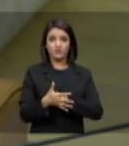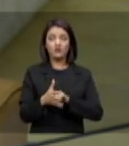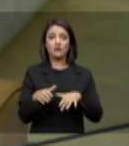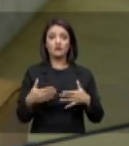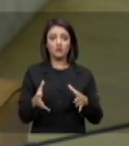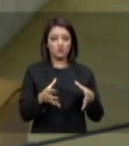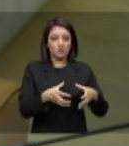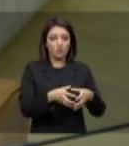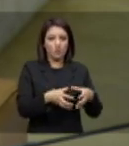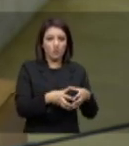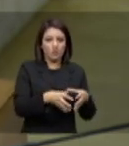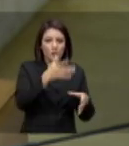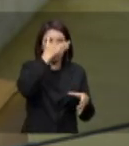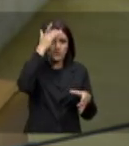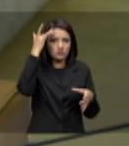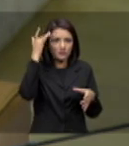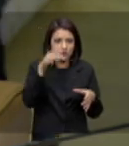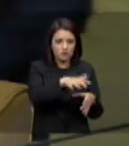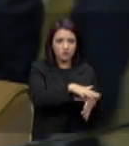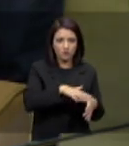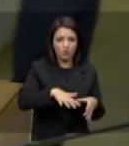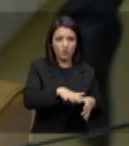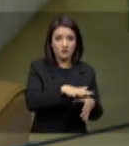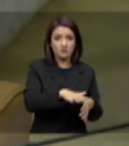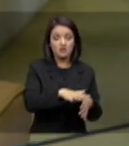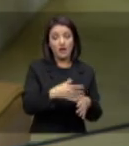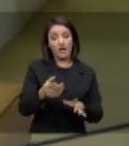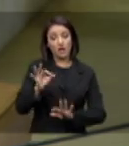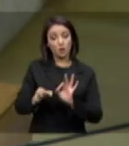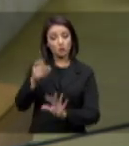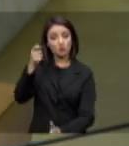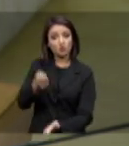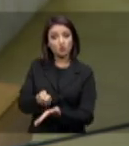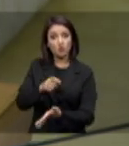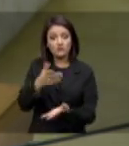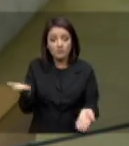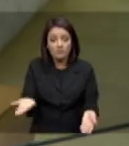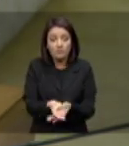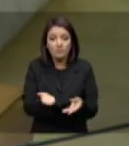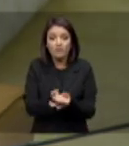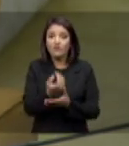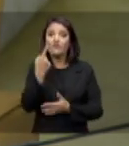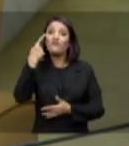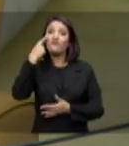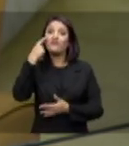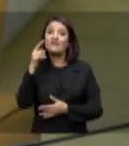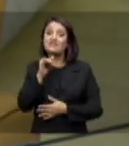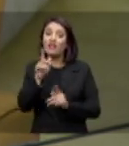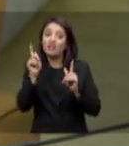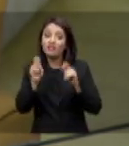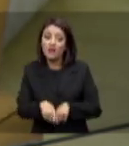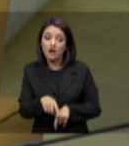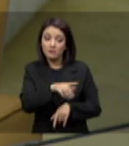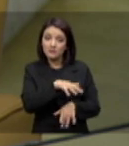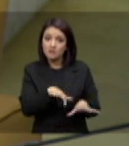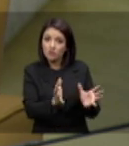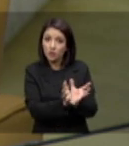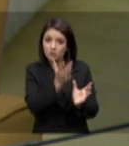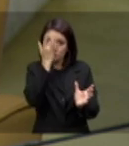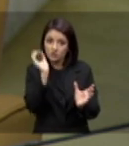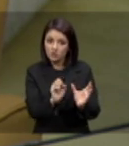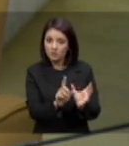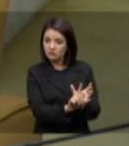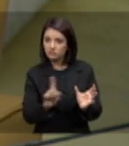possibilidade de regime domiciliar gestantes e lactantes na forma da